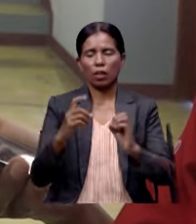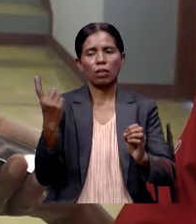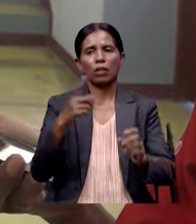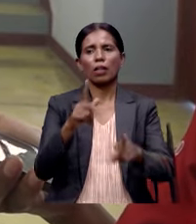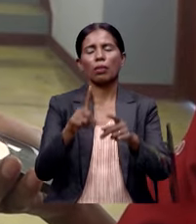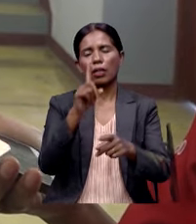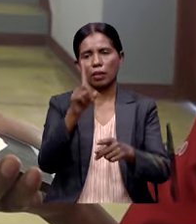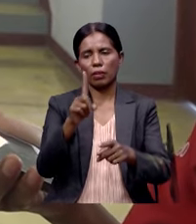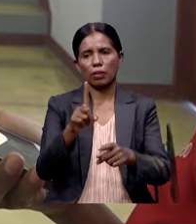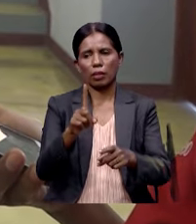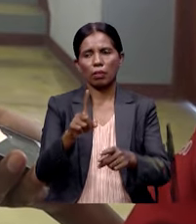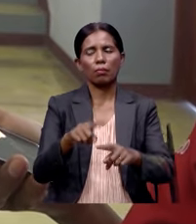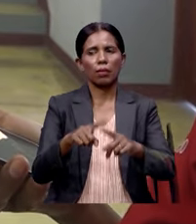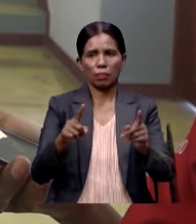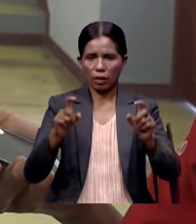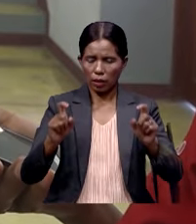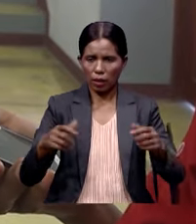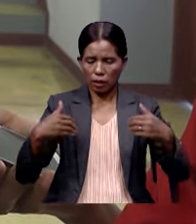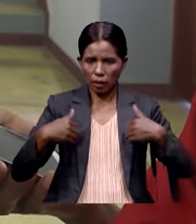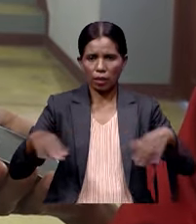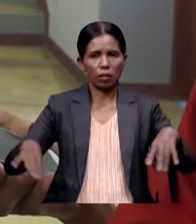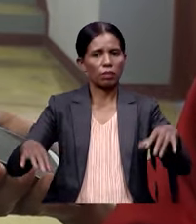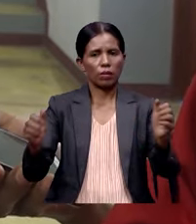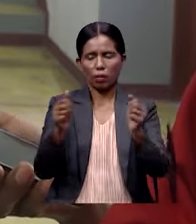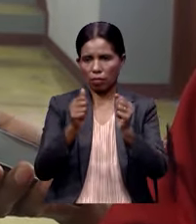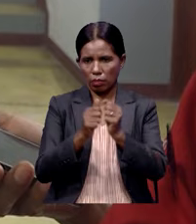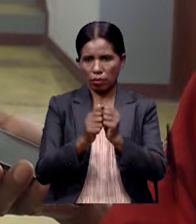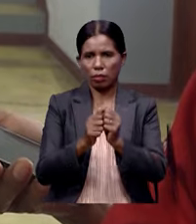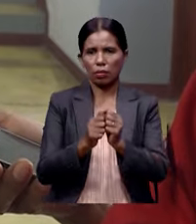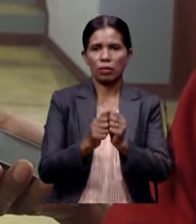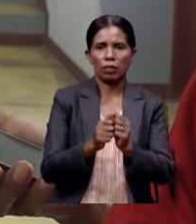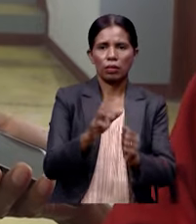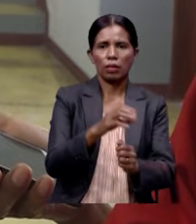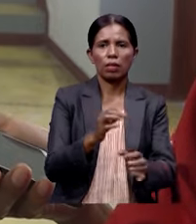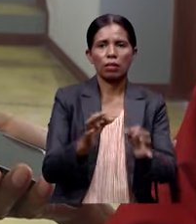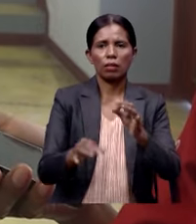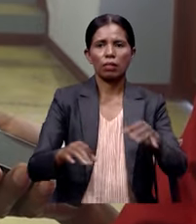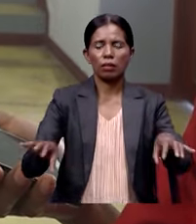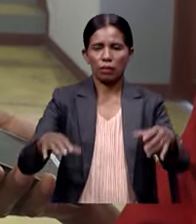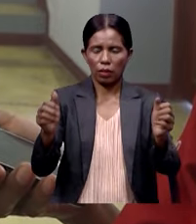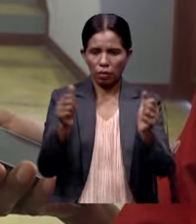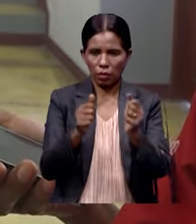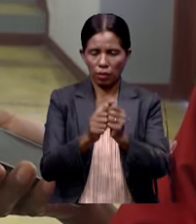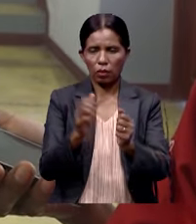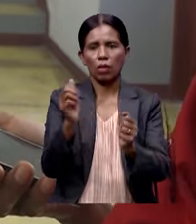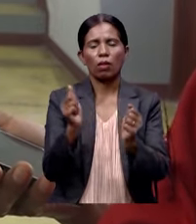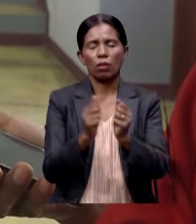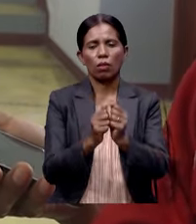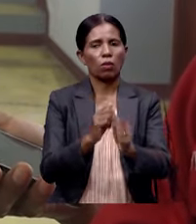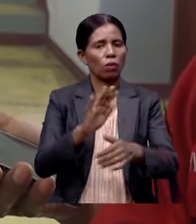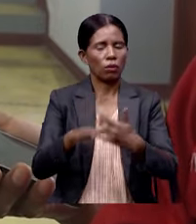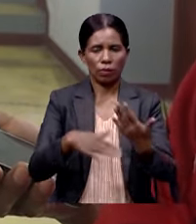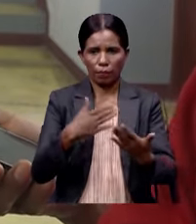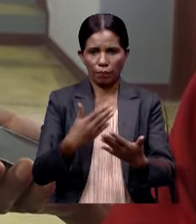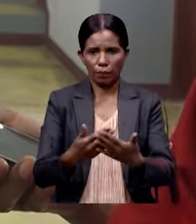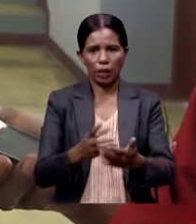de Mesak mai be ne tengki kolaborasaun kooperasaun se o servisu hamutuk entre parte utotu